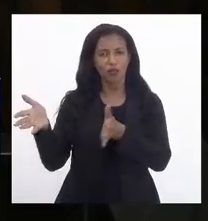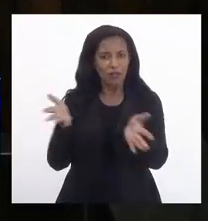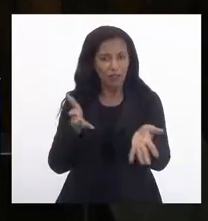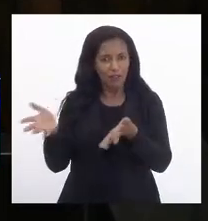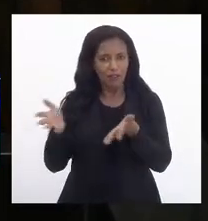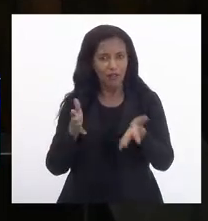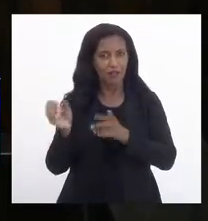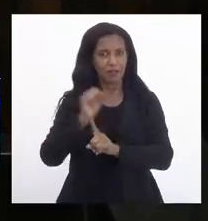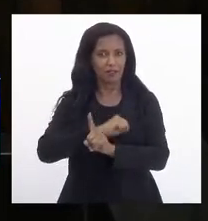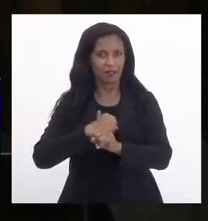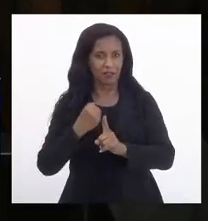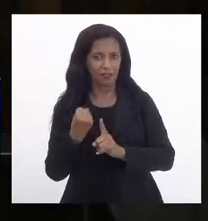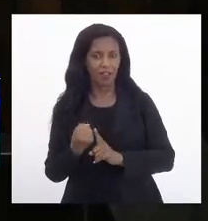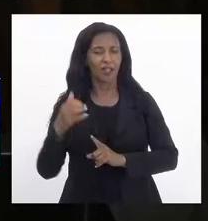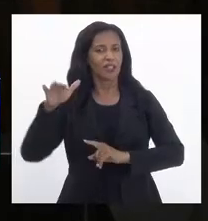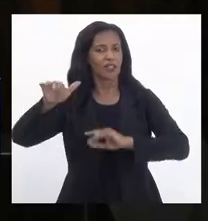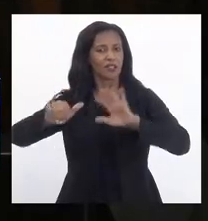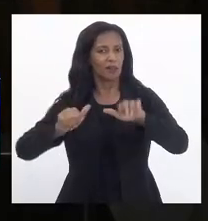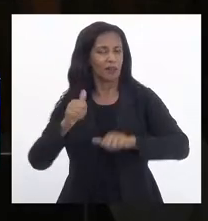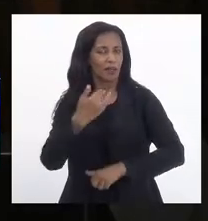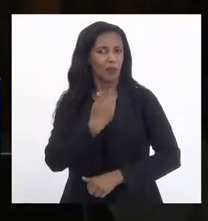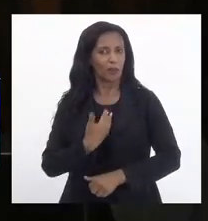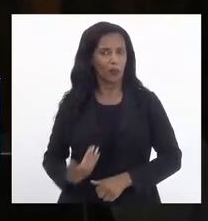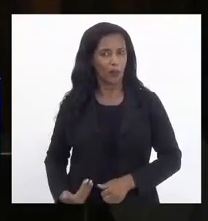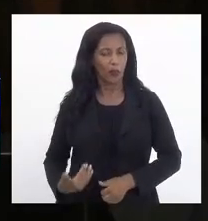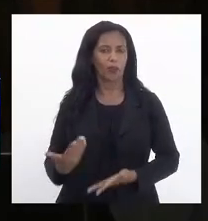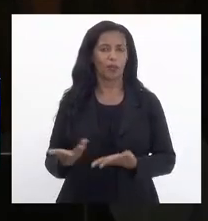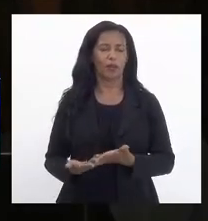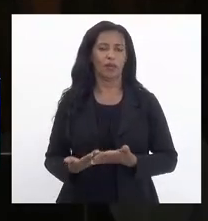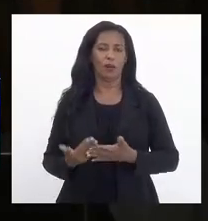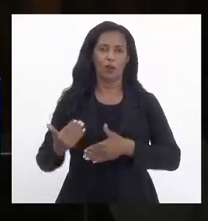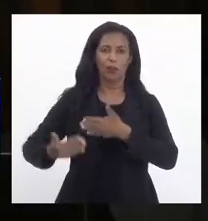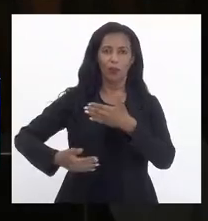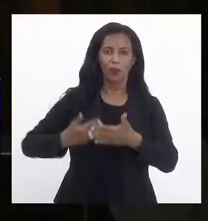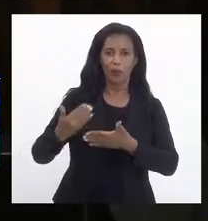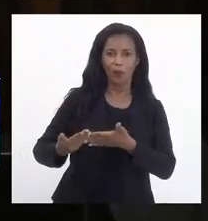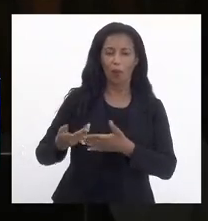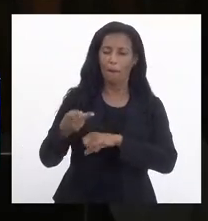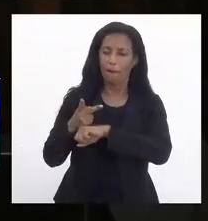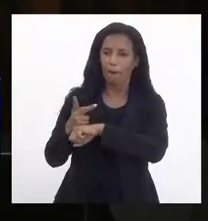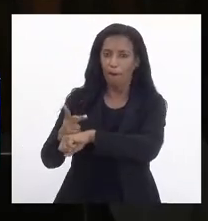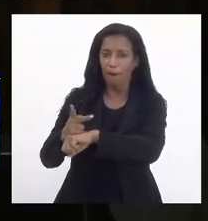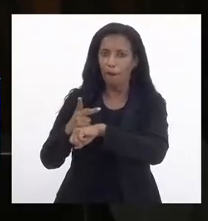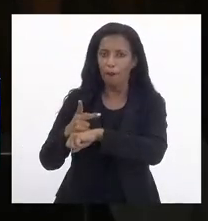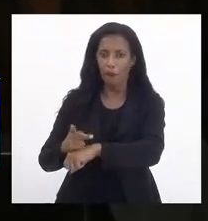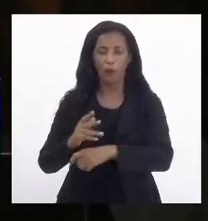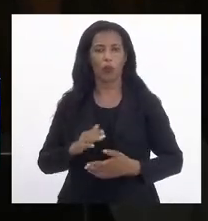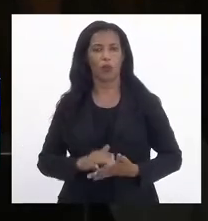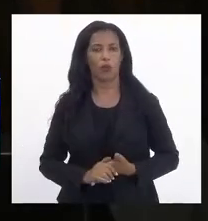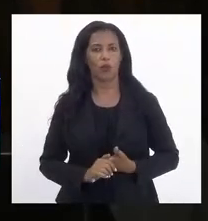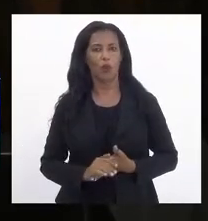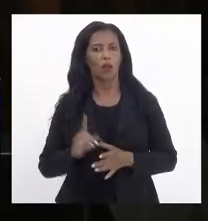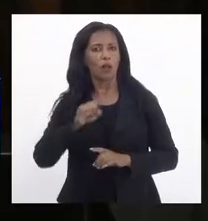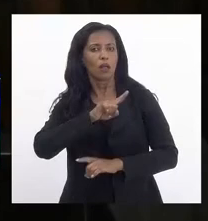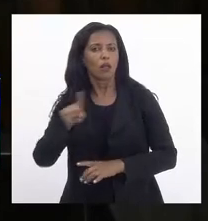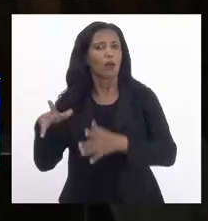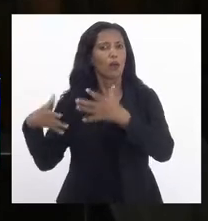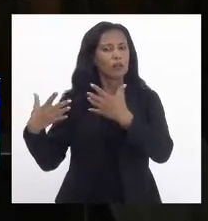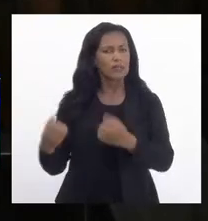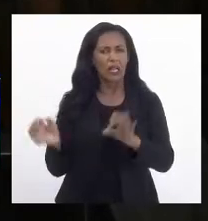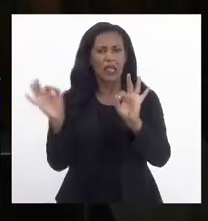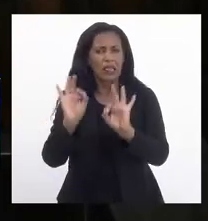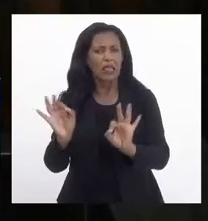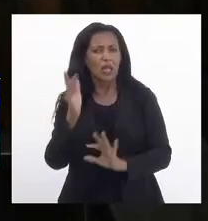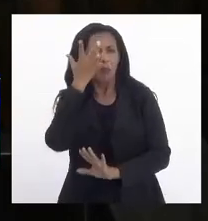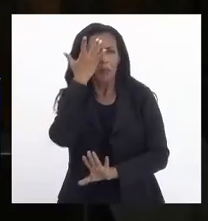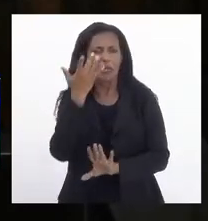sociedade. Fazer chamada pública, o processo de matrícula está aberto, fazer busca ativa, não deixar que nenhuma pessoa